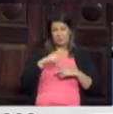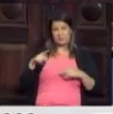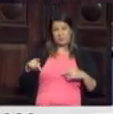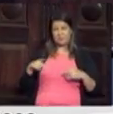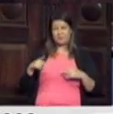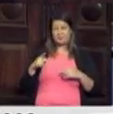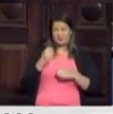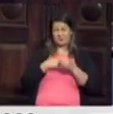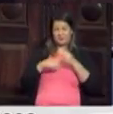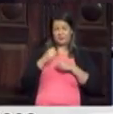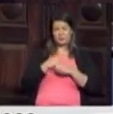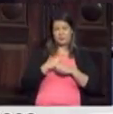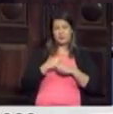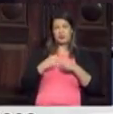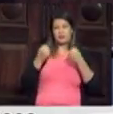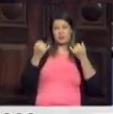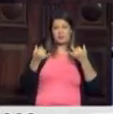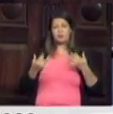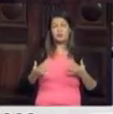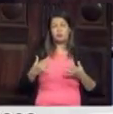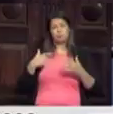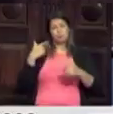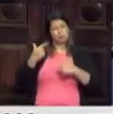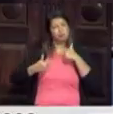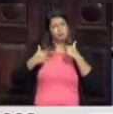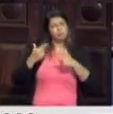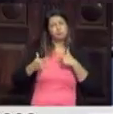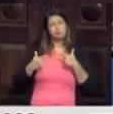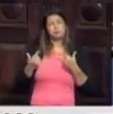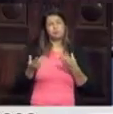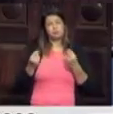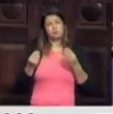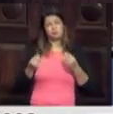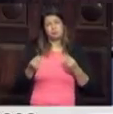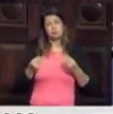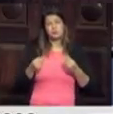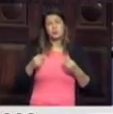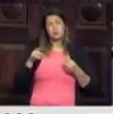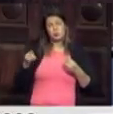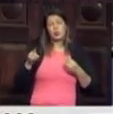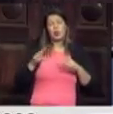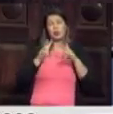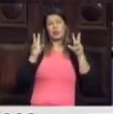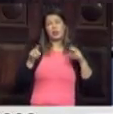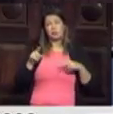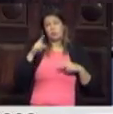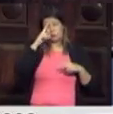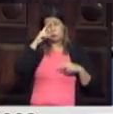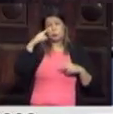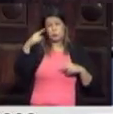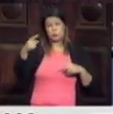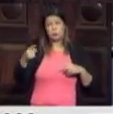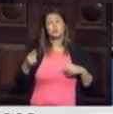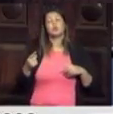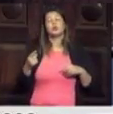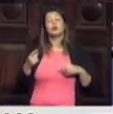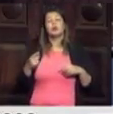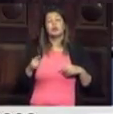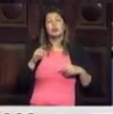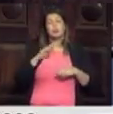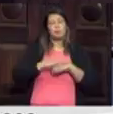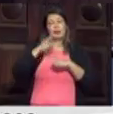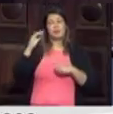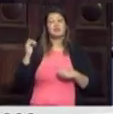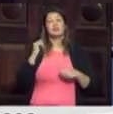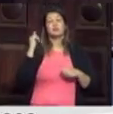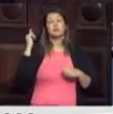Leite Garcia, que trabalhou muito intensamente o conceito de cotidiano no campo das ciências da educação. E acho que mais importante